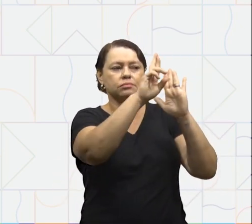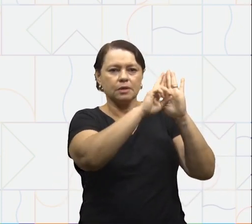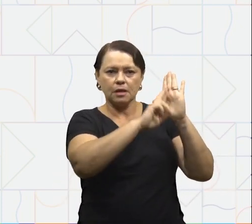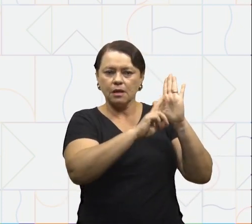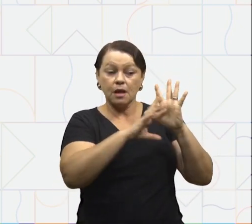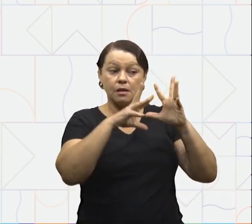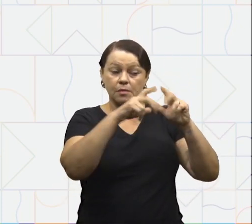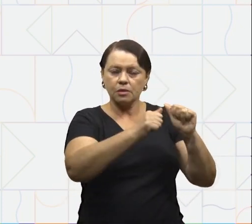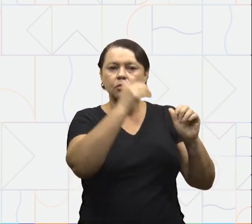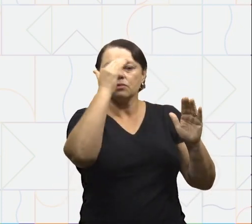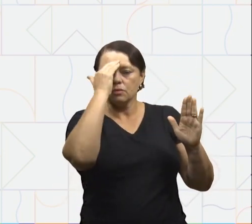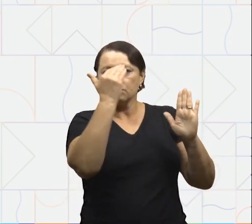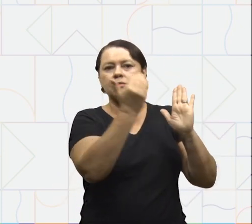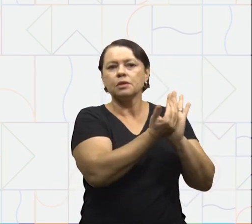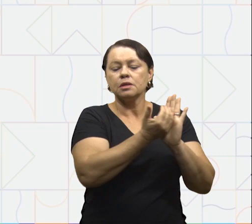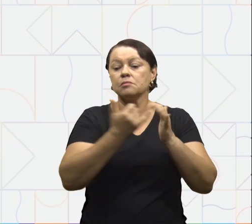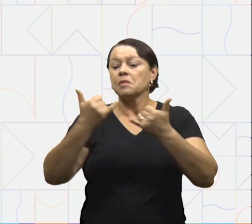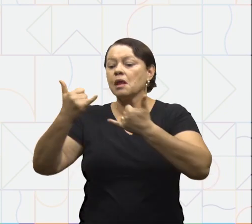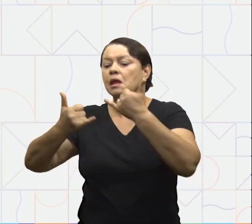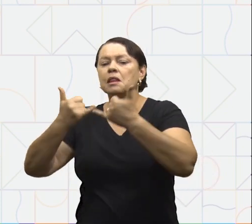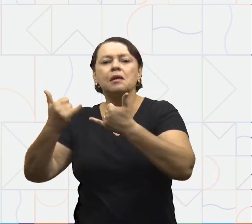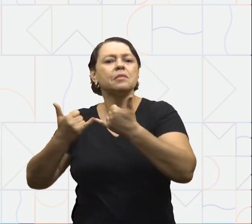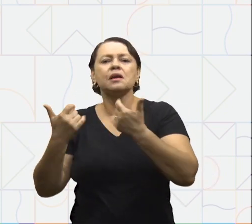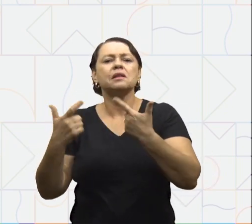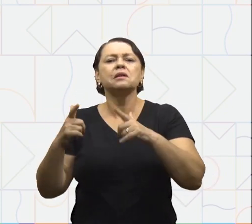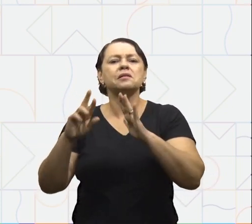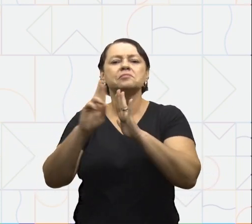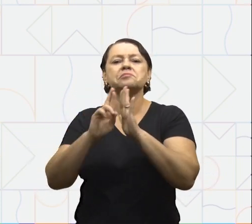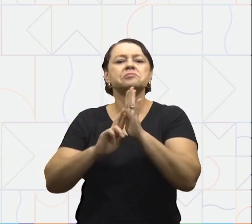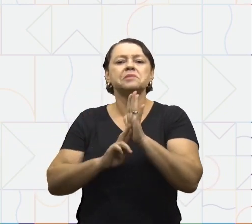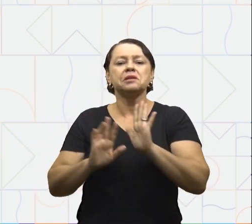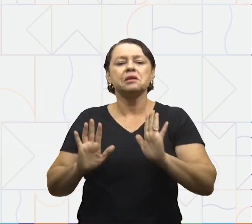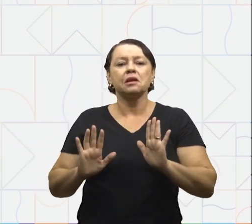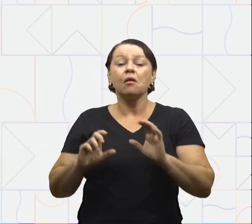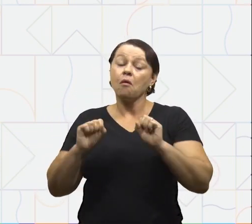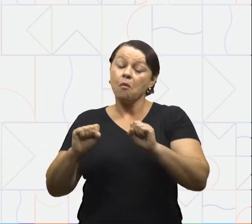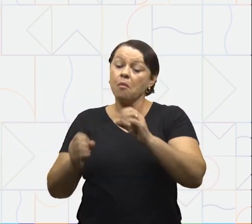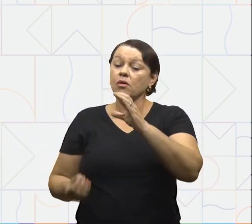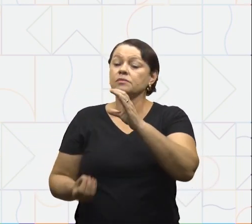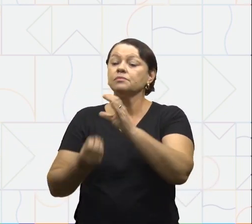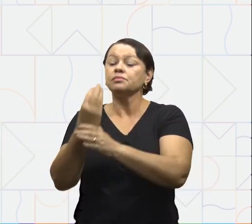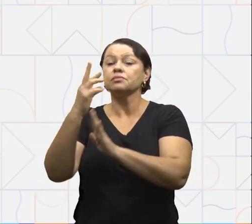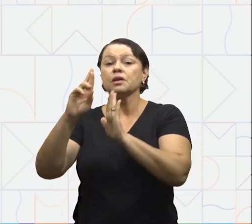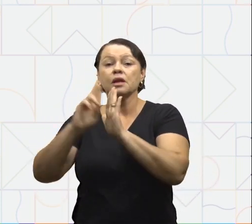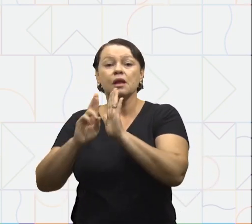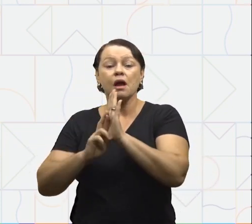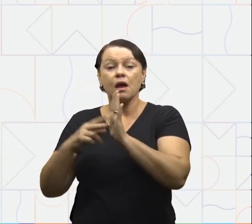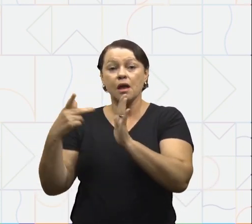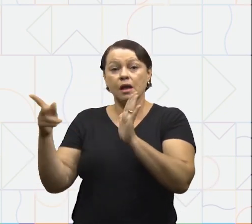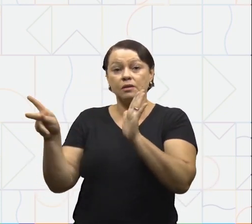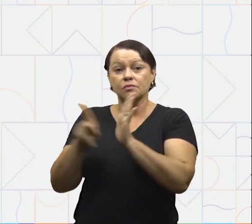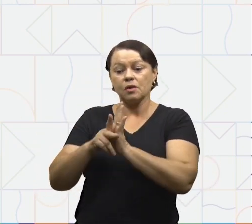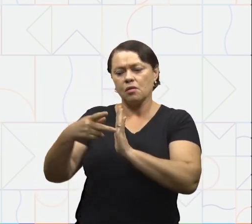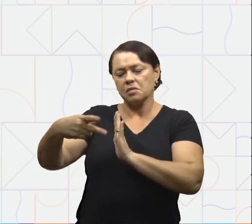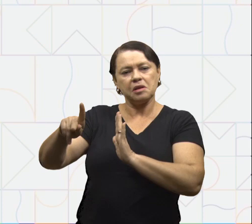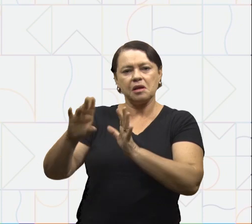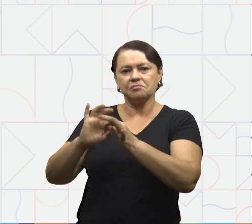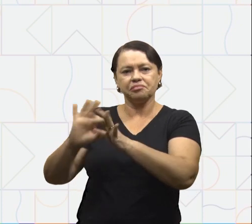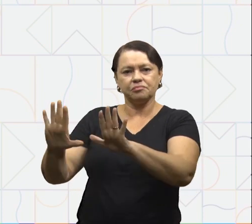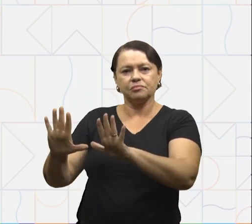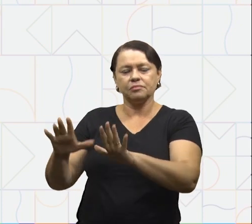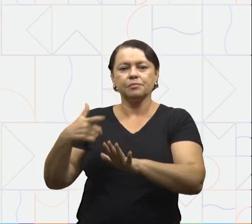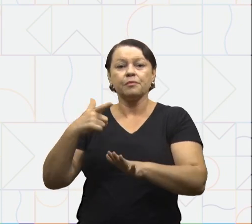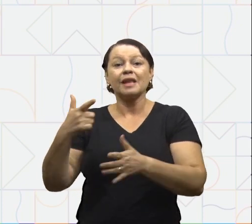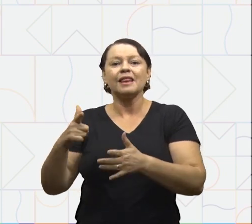os jogadores devem seguir. Na brincadeira, não existem regras, ou estas são criadas pelos participantes da brincadeira de forma